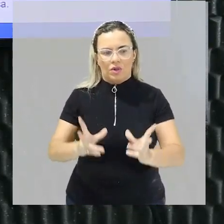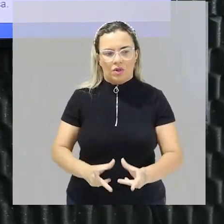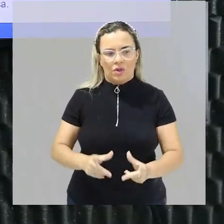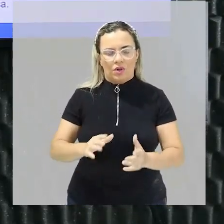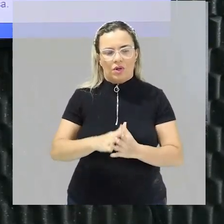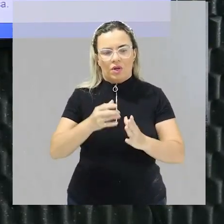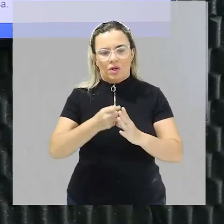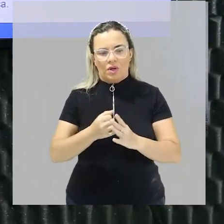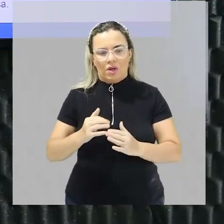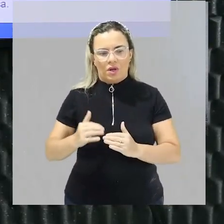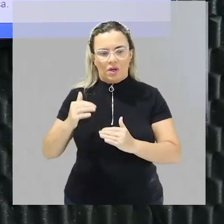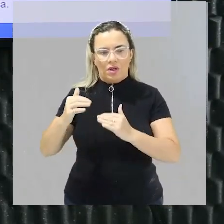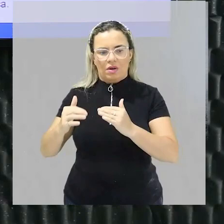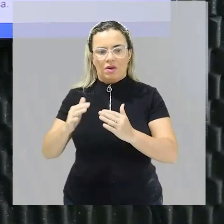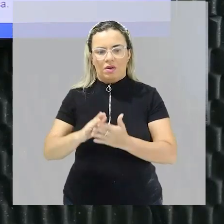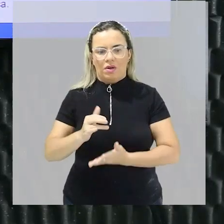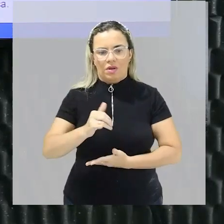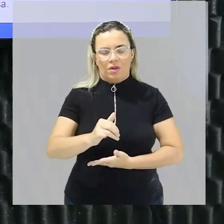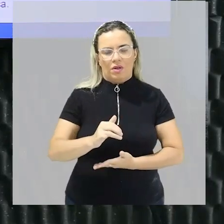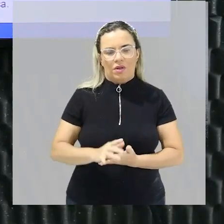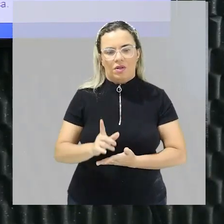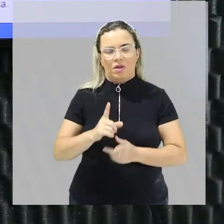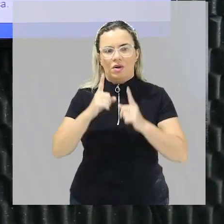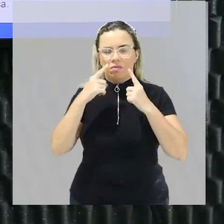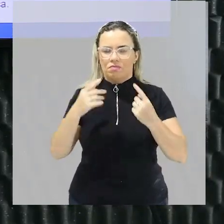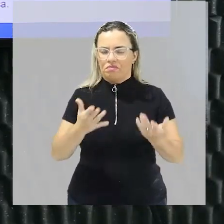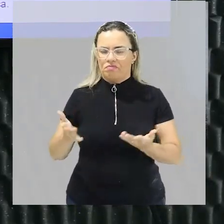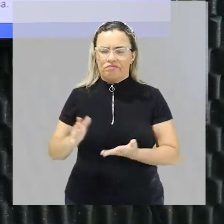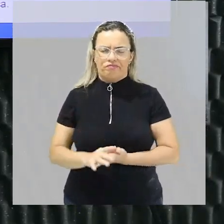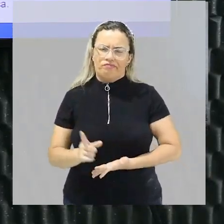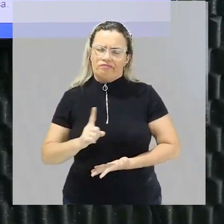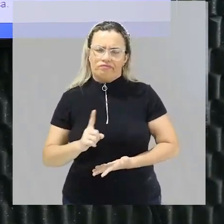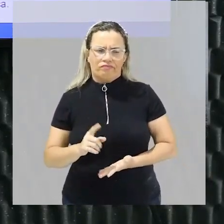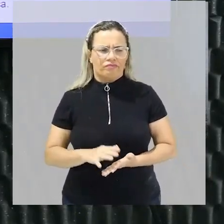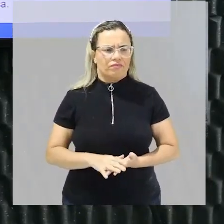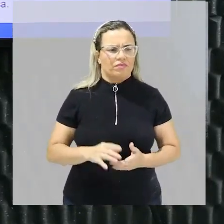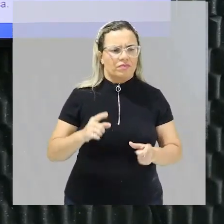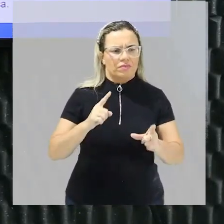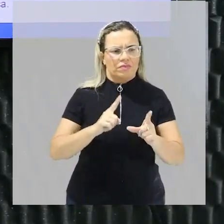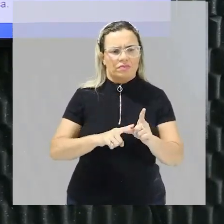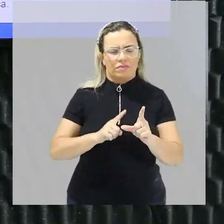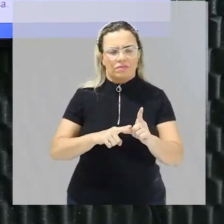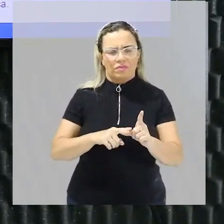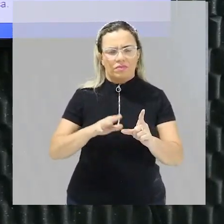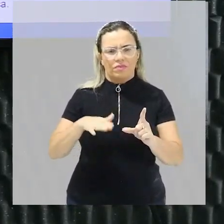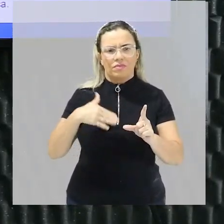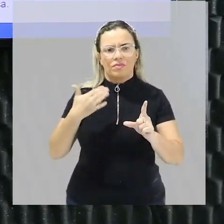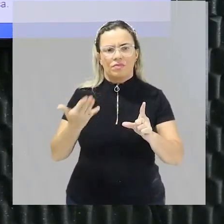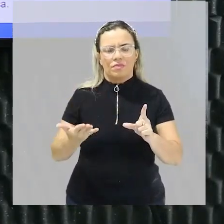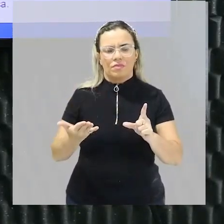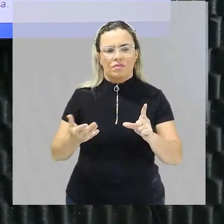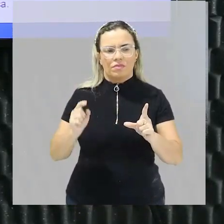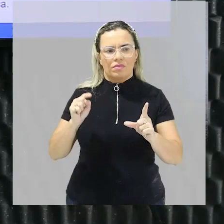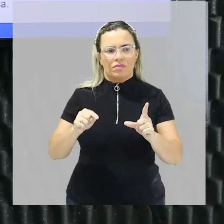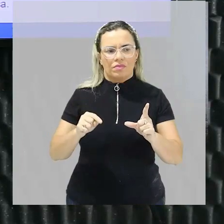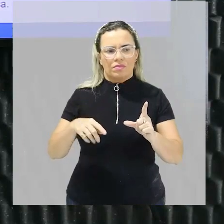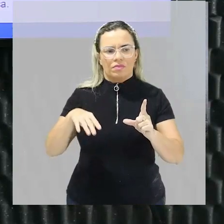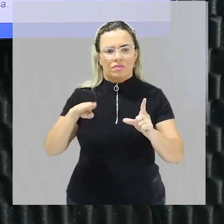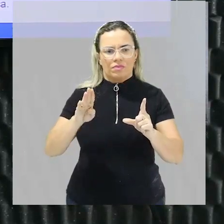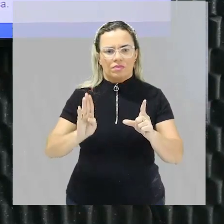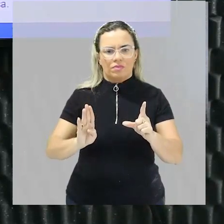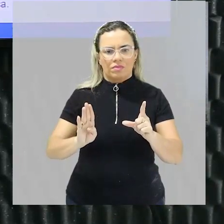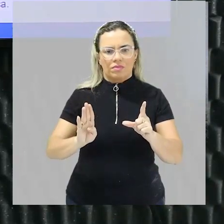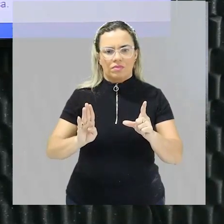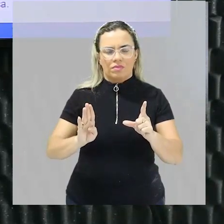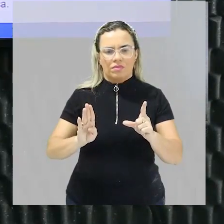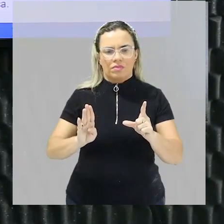ela traz um drama singelamente. Então, das alternativas que nós temos aqui, a letra B é a que